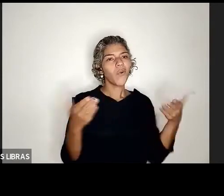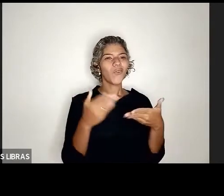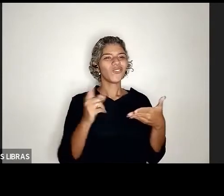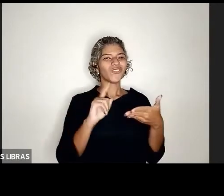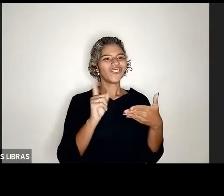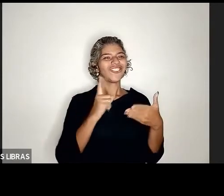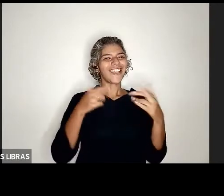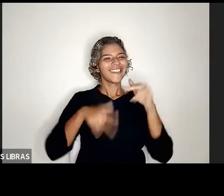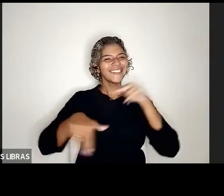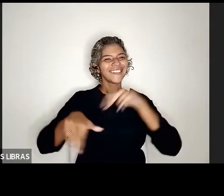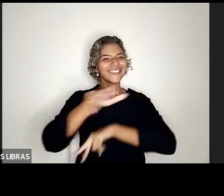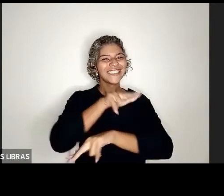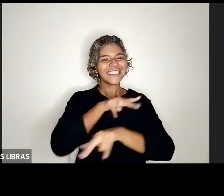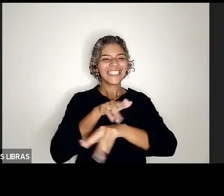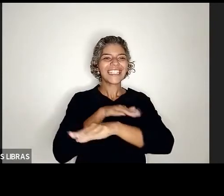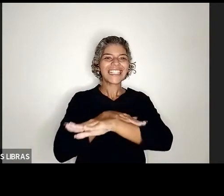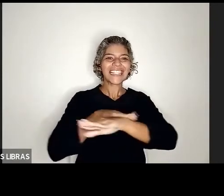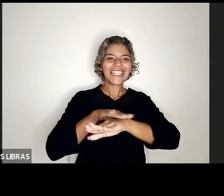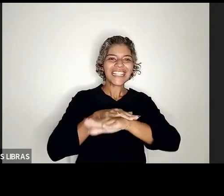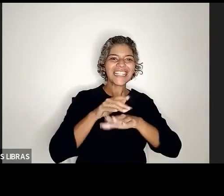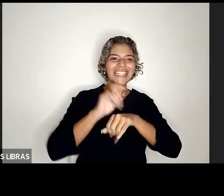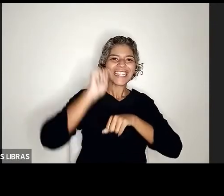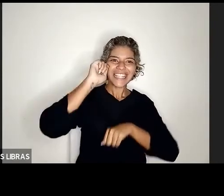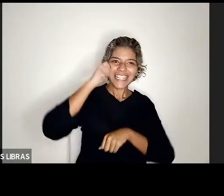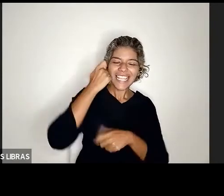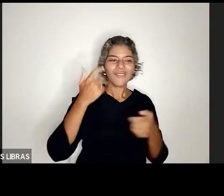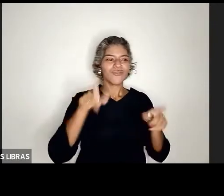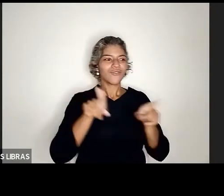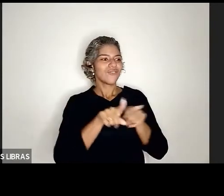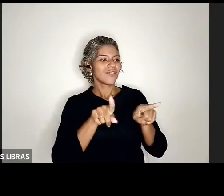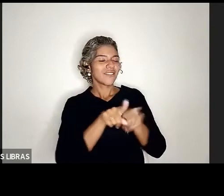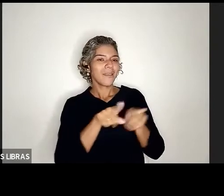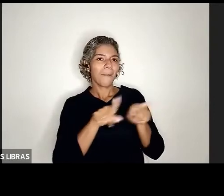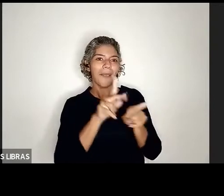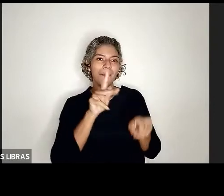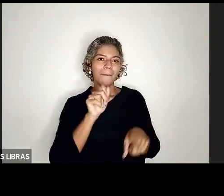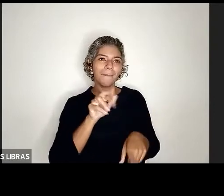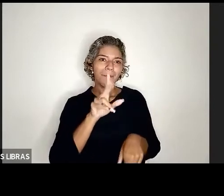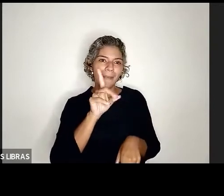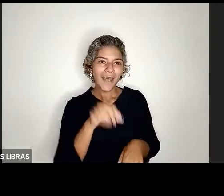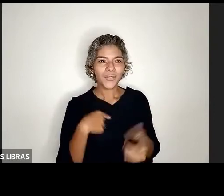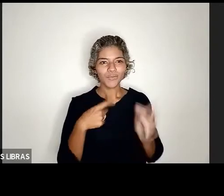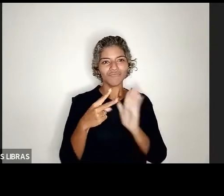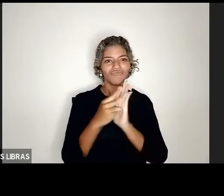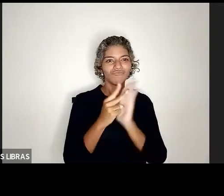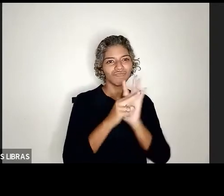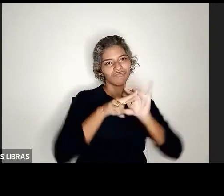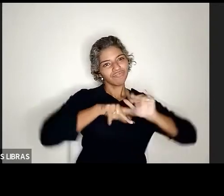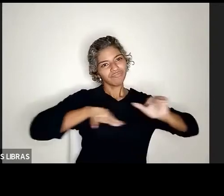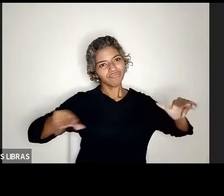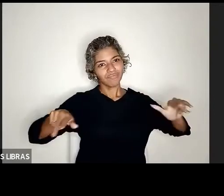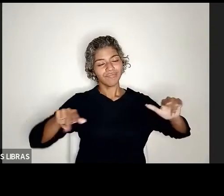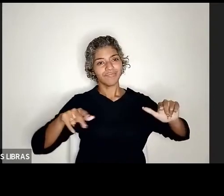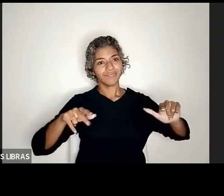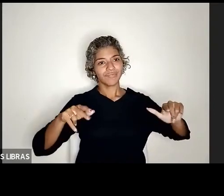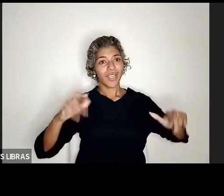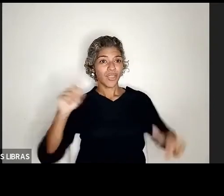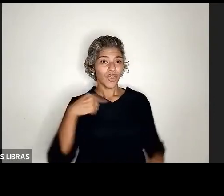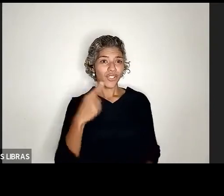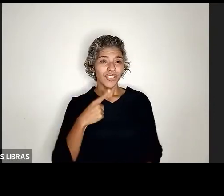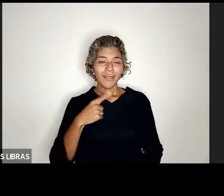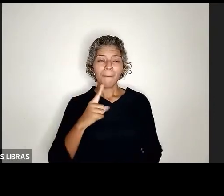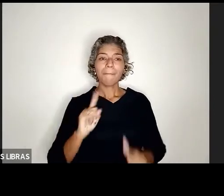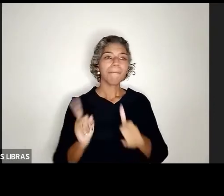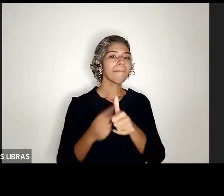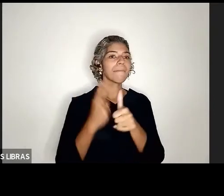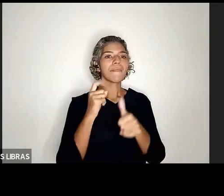termos tanto de alunos vindos de escola pública quanto de diversidade étnico-racial. Nós tivemos o primeiro vestibular indígena, a Unicamp foi